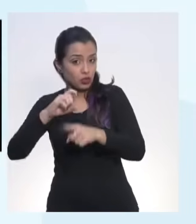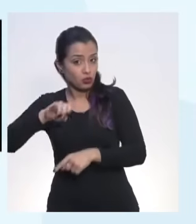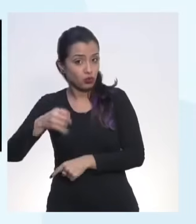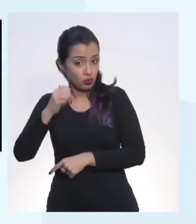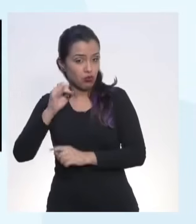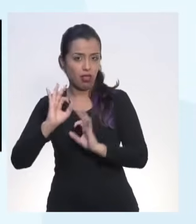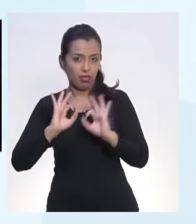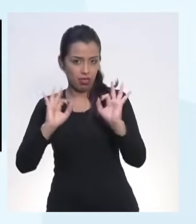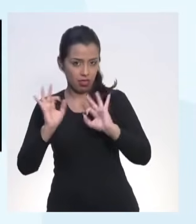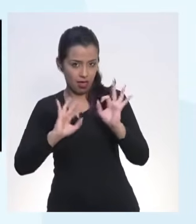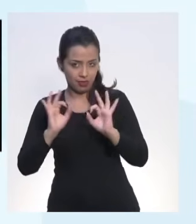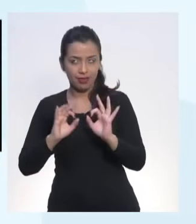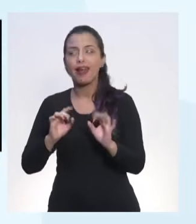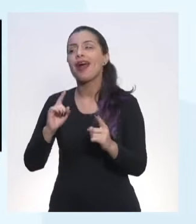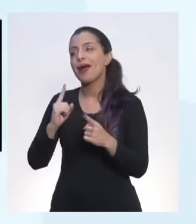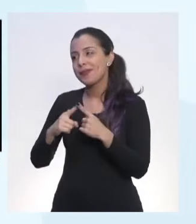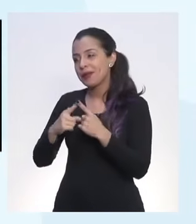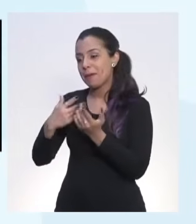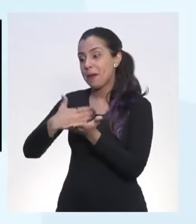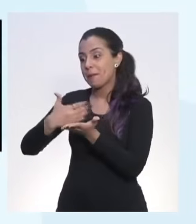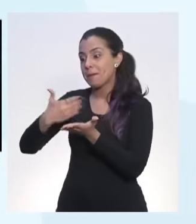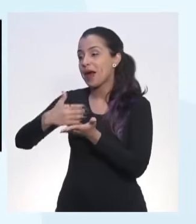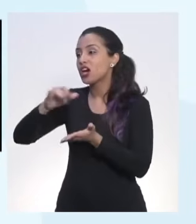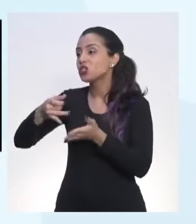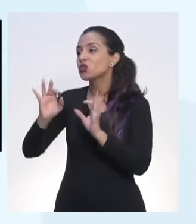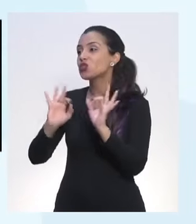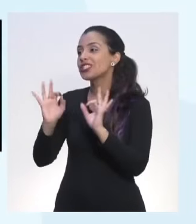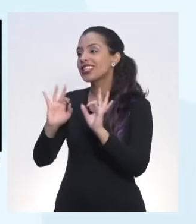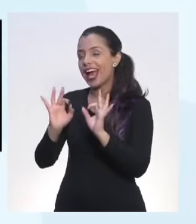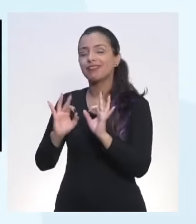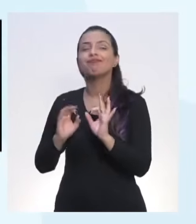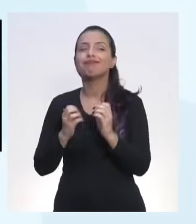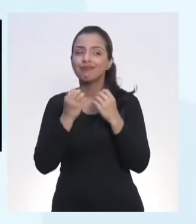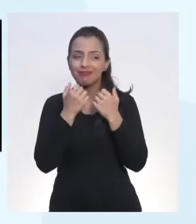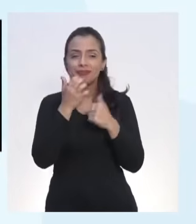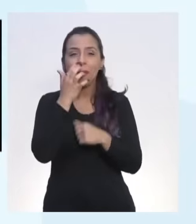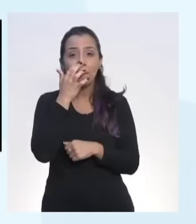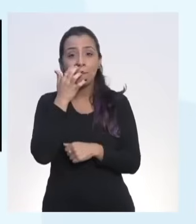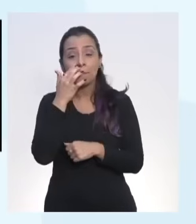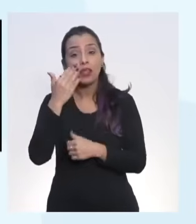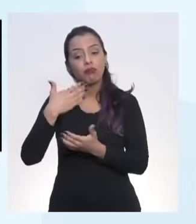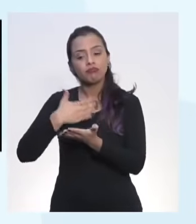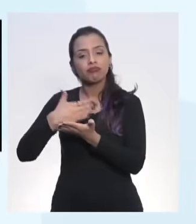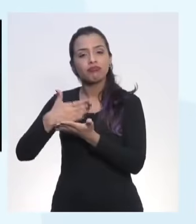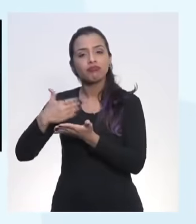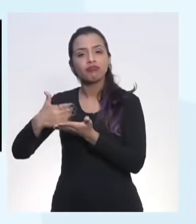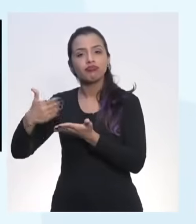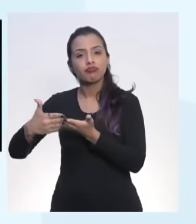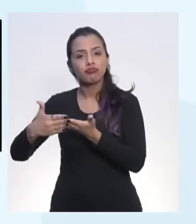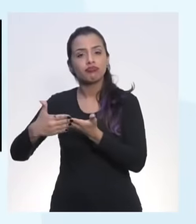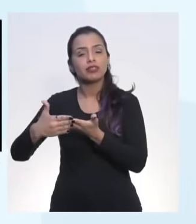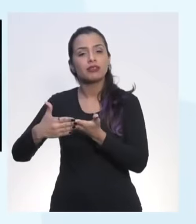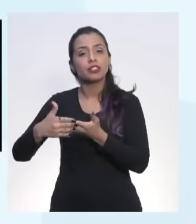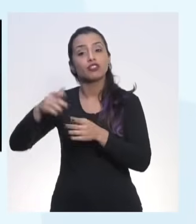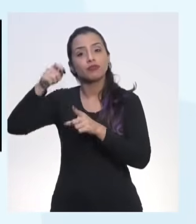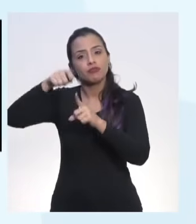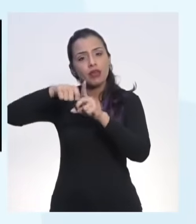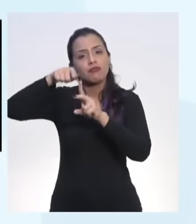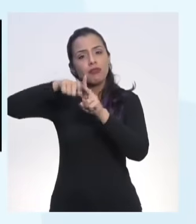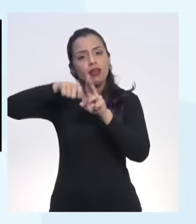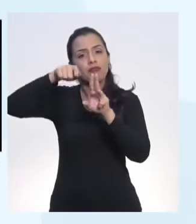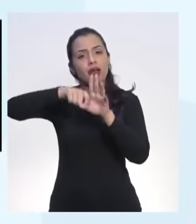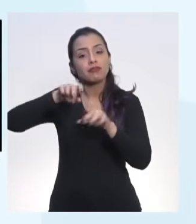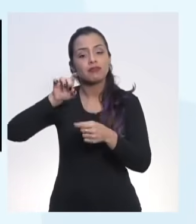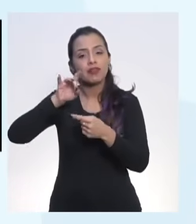é outra parte maravilhosa. Financiar sem juros. Então ela paga por parcela ali R$90. Por mês. Então por mês ela